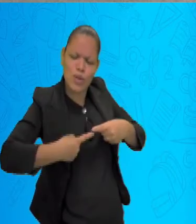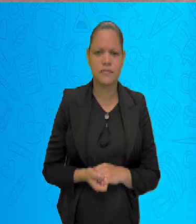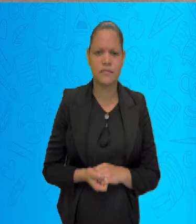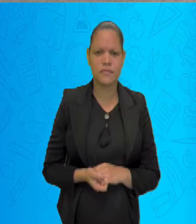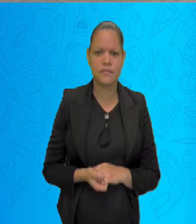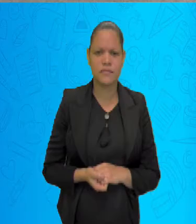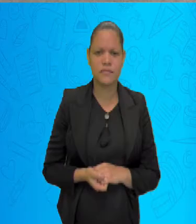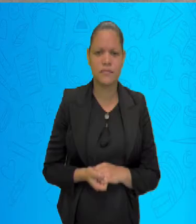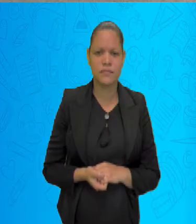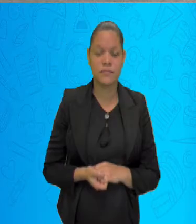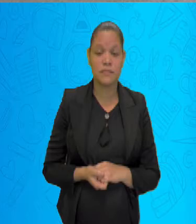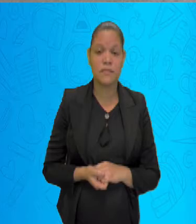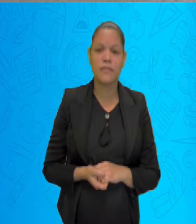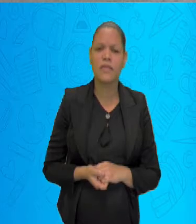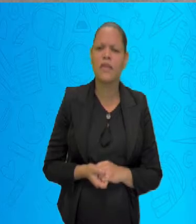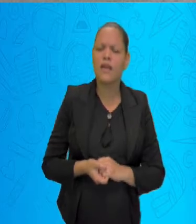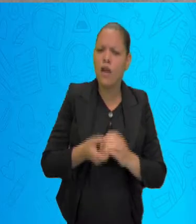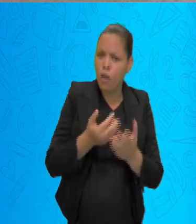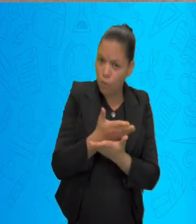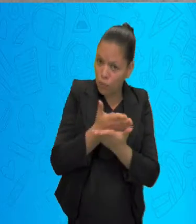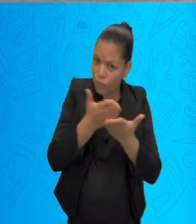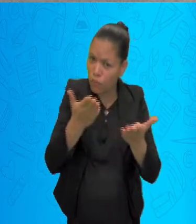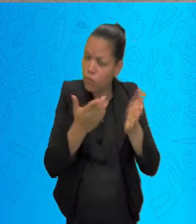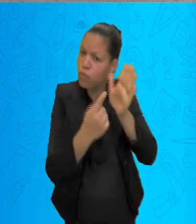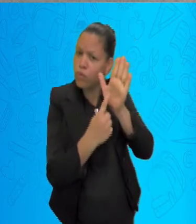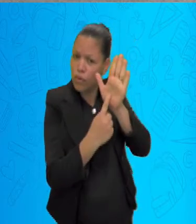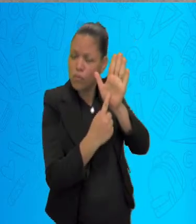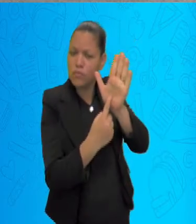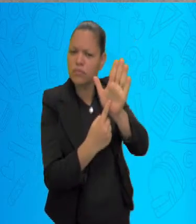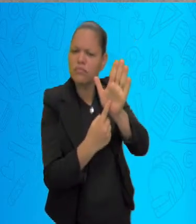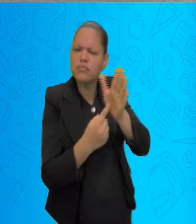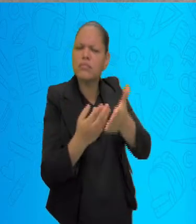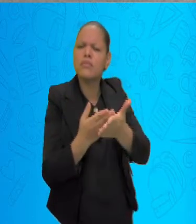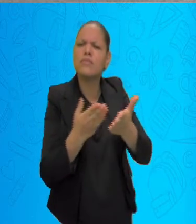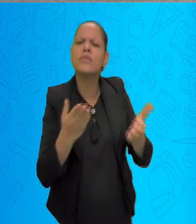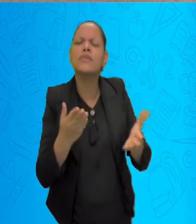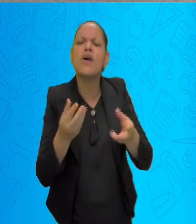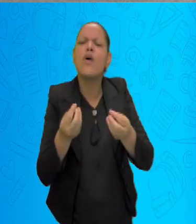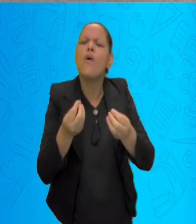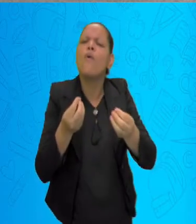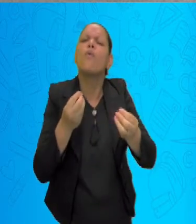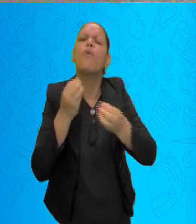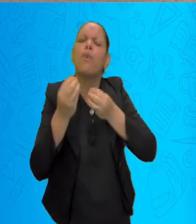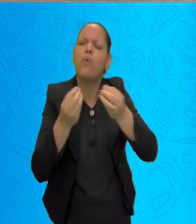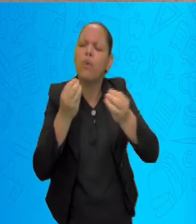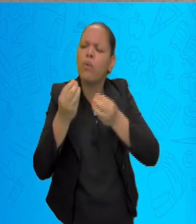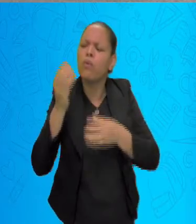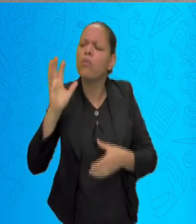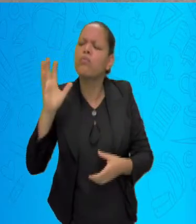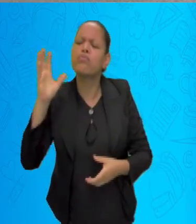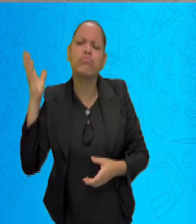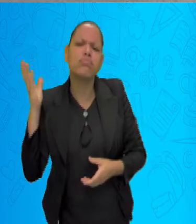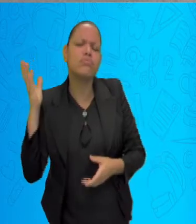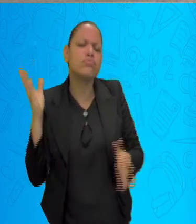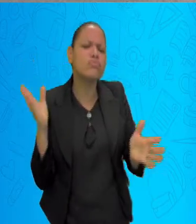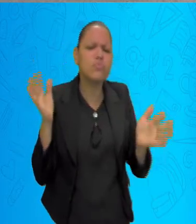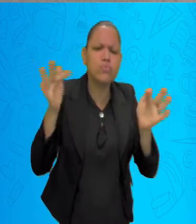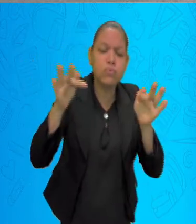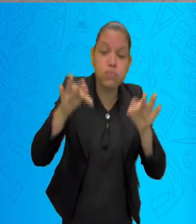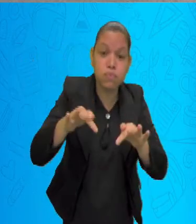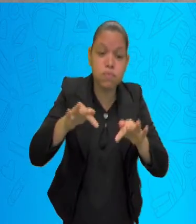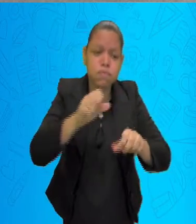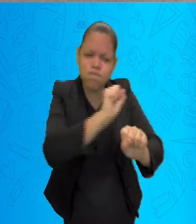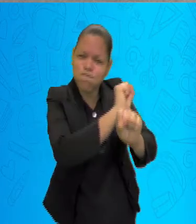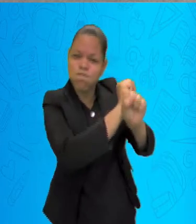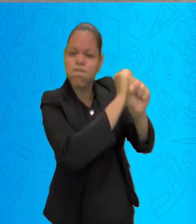hispano-americanos. O estabelecimento de uma força militar comum é o fim da escravidão em toda a extensão